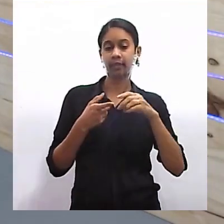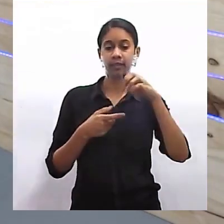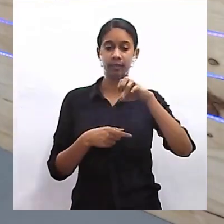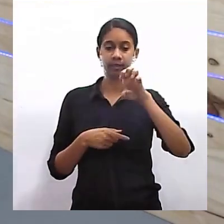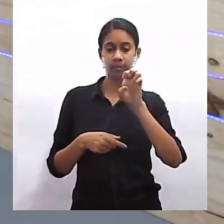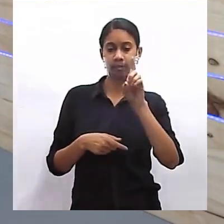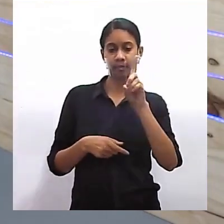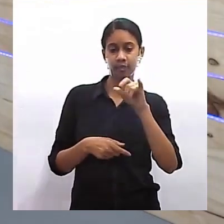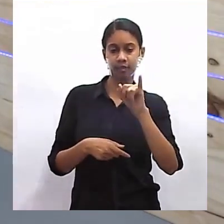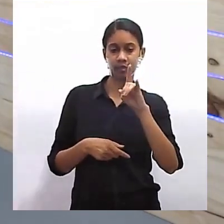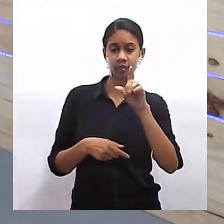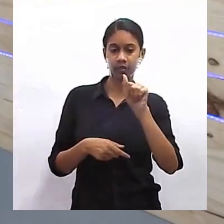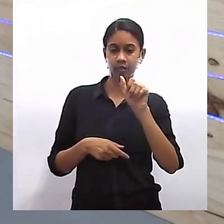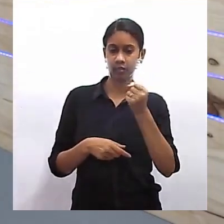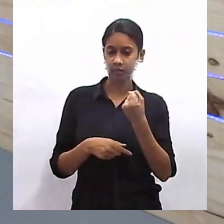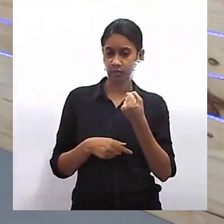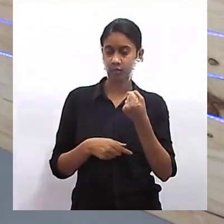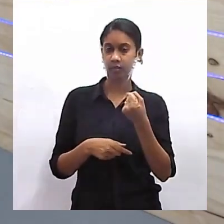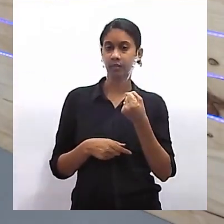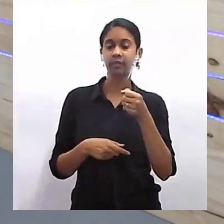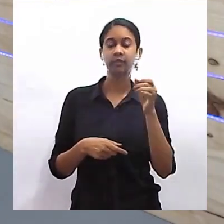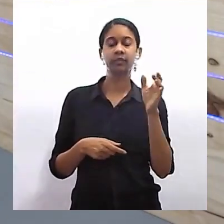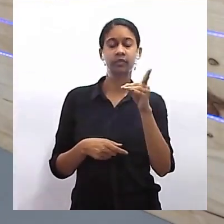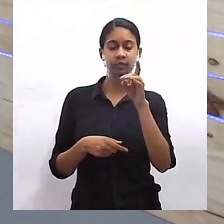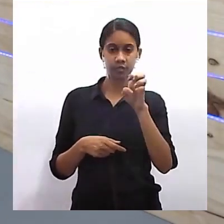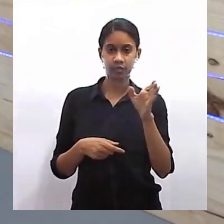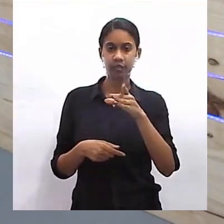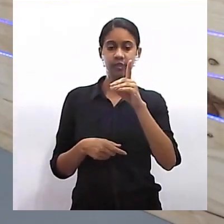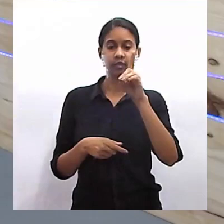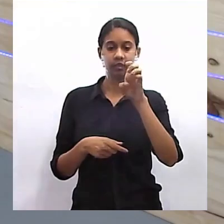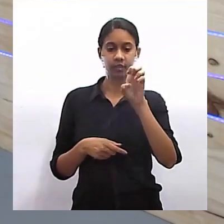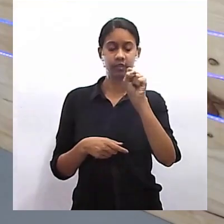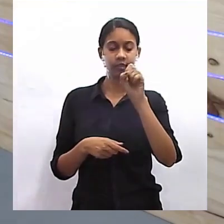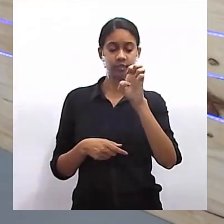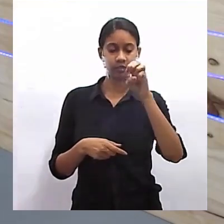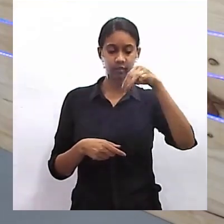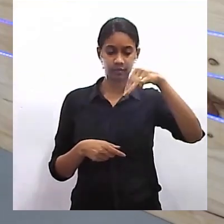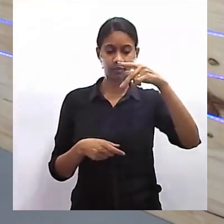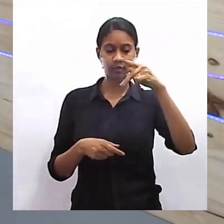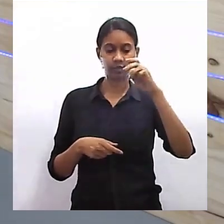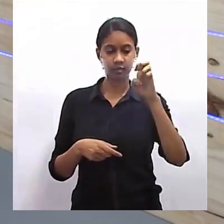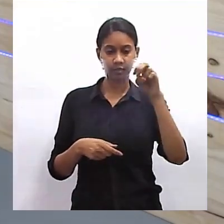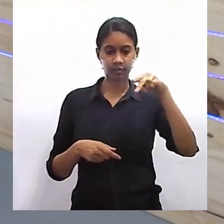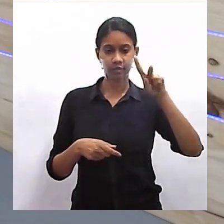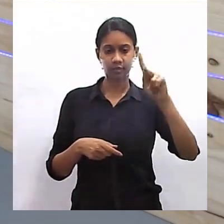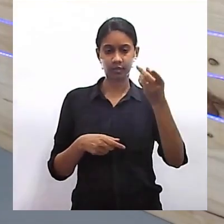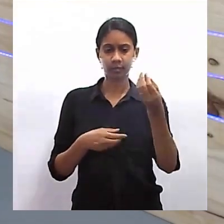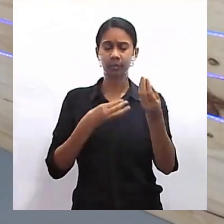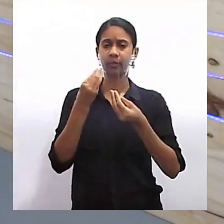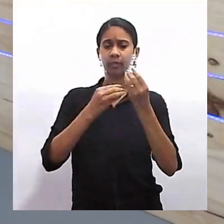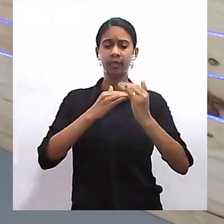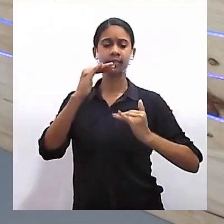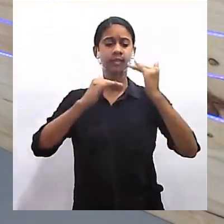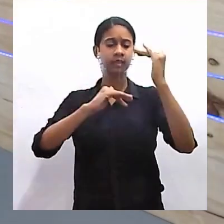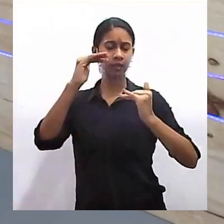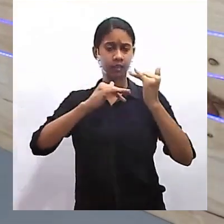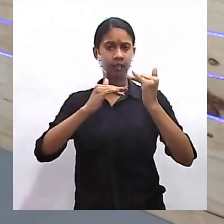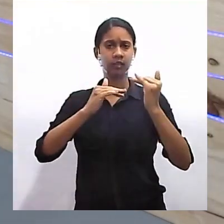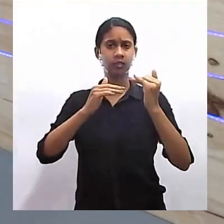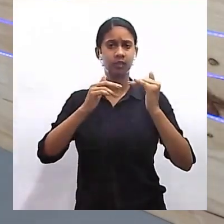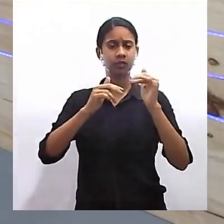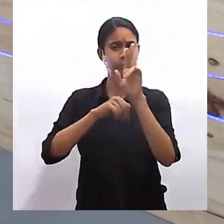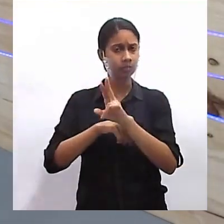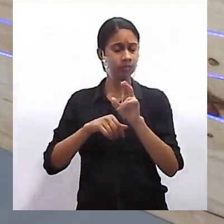também aqui. Está ligado a tudo. Mas o nível de serviço, um exemplo também a gente pode dar o